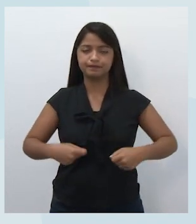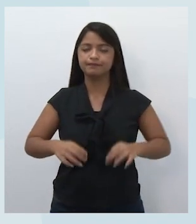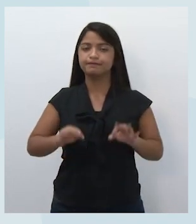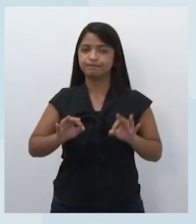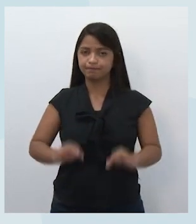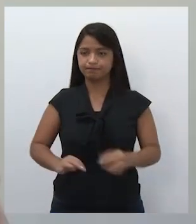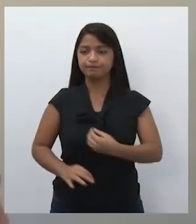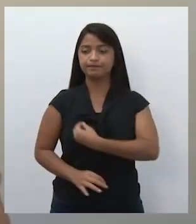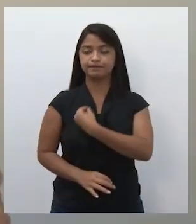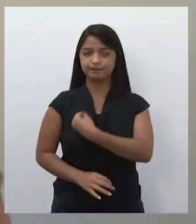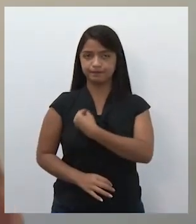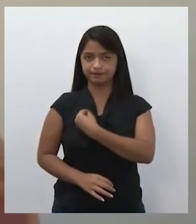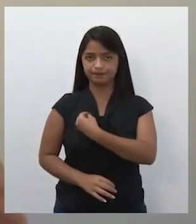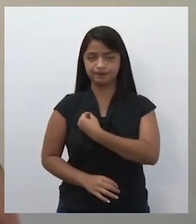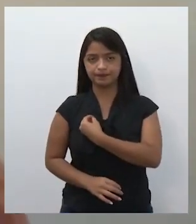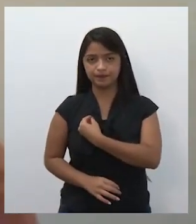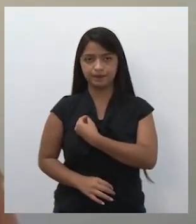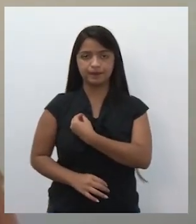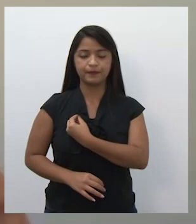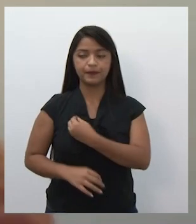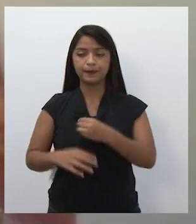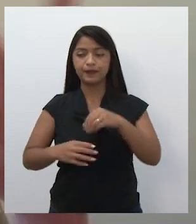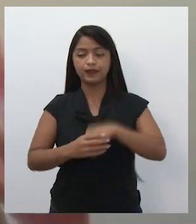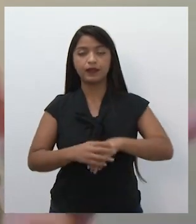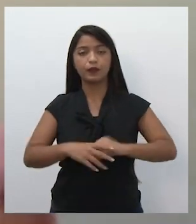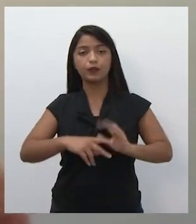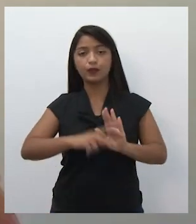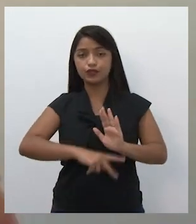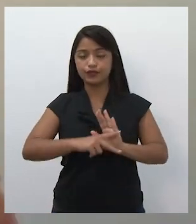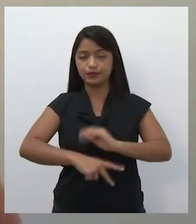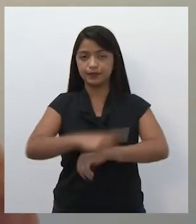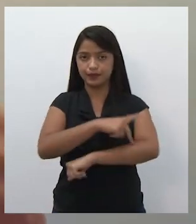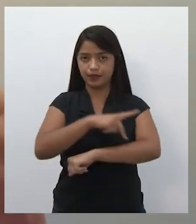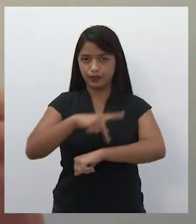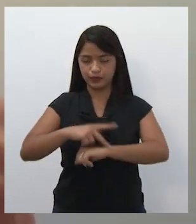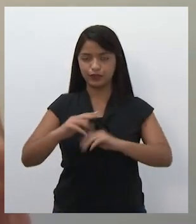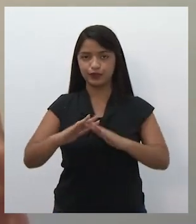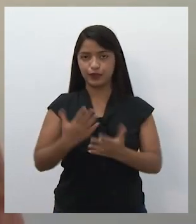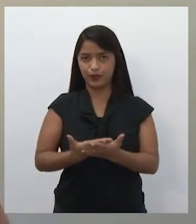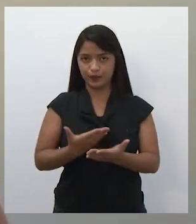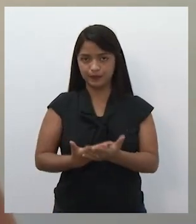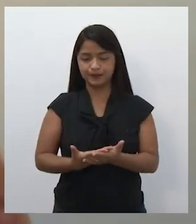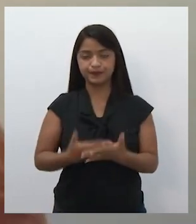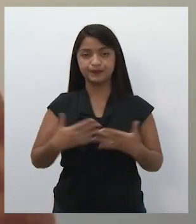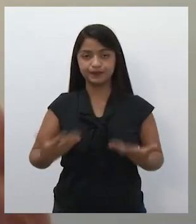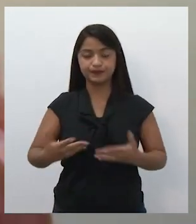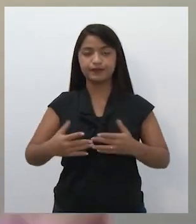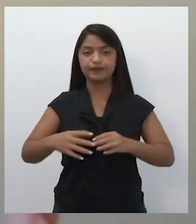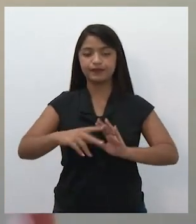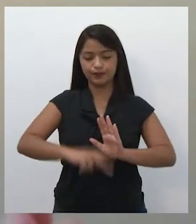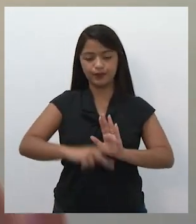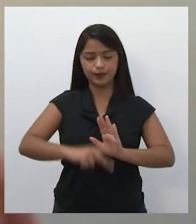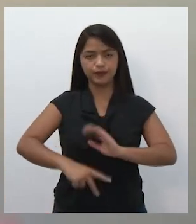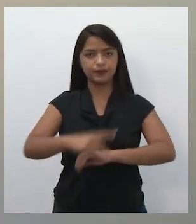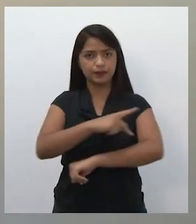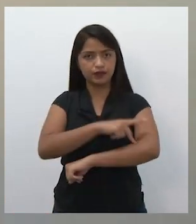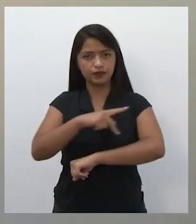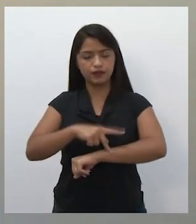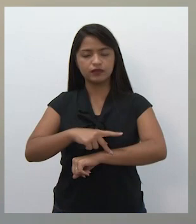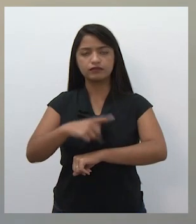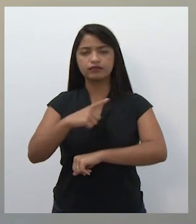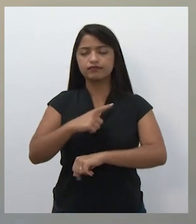presentes, no projeto pedagógico da nossa escola. Esse projeto pedagógico, ele vai trazer